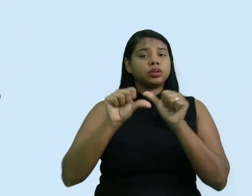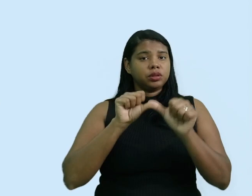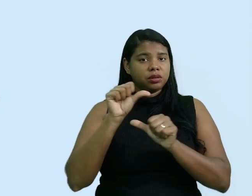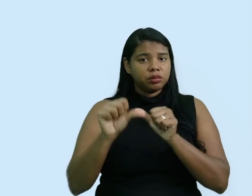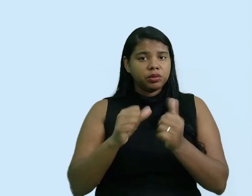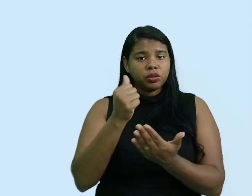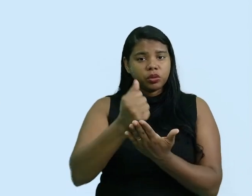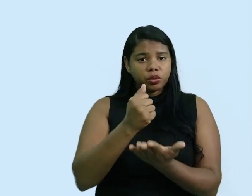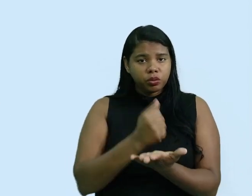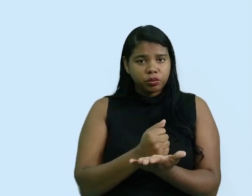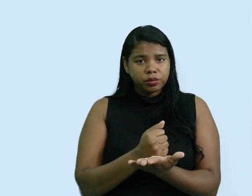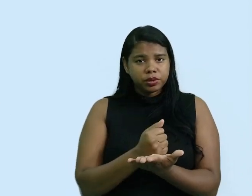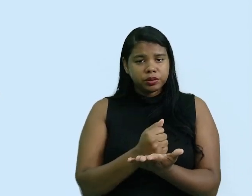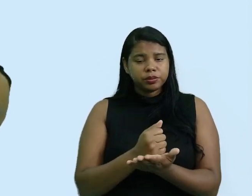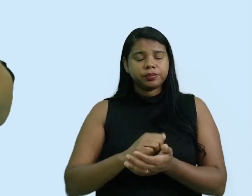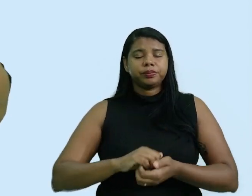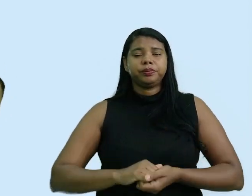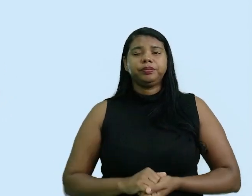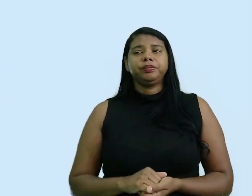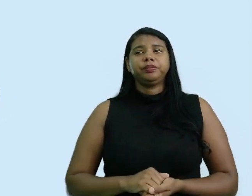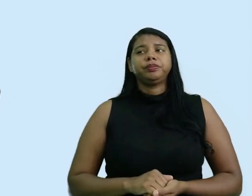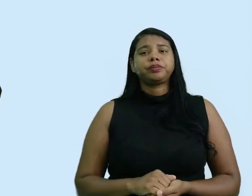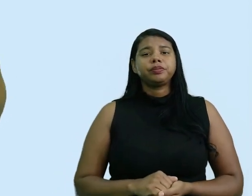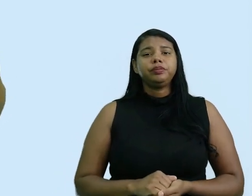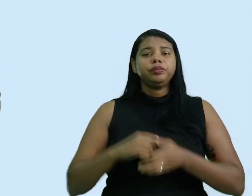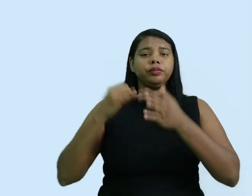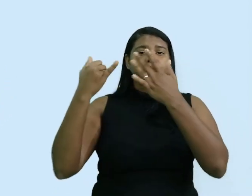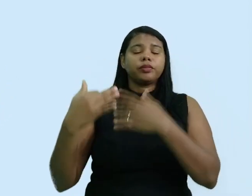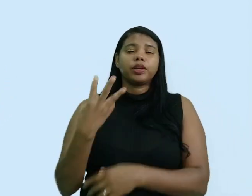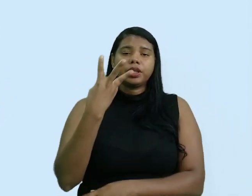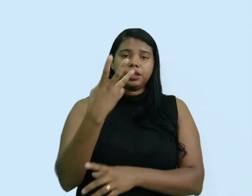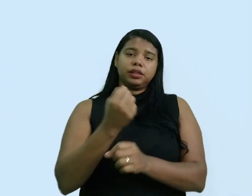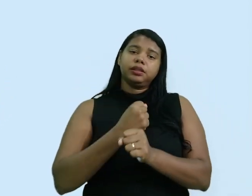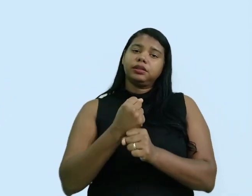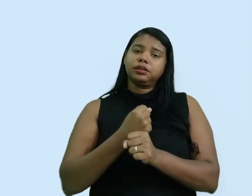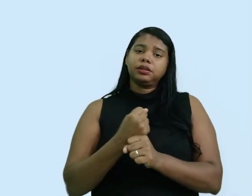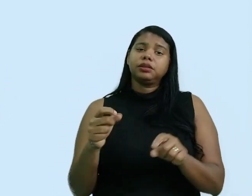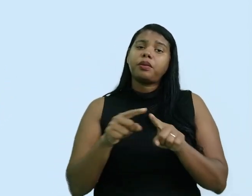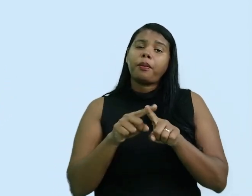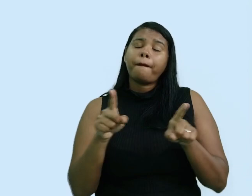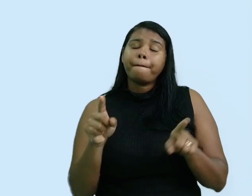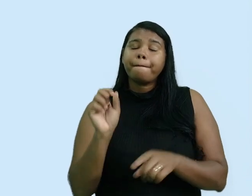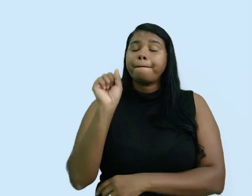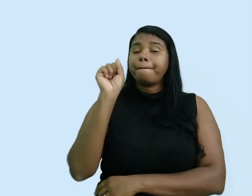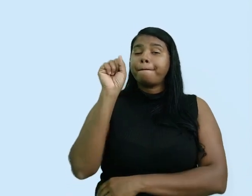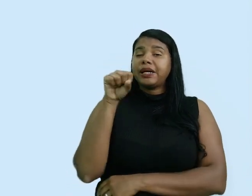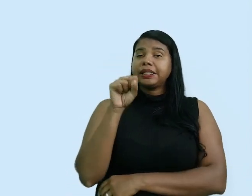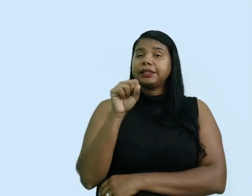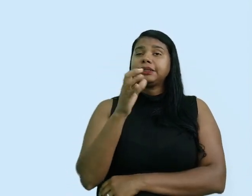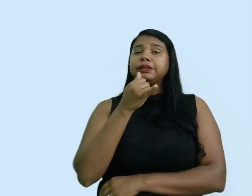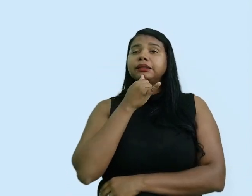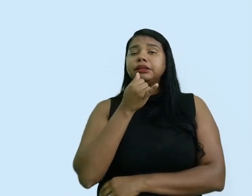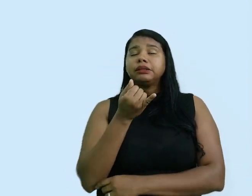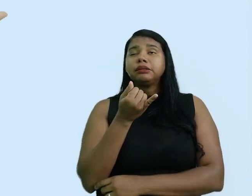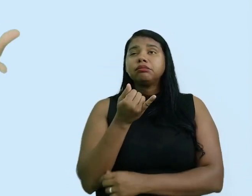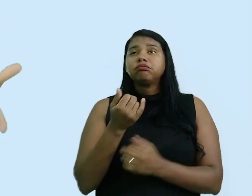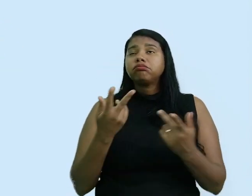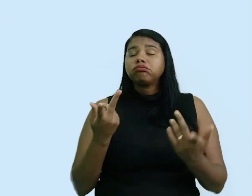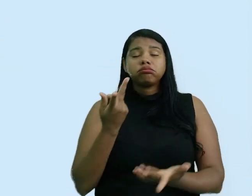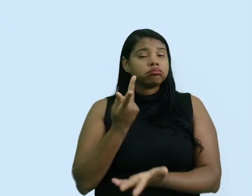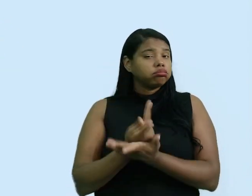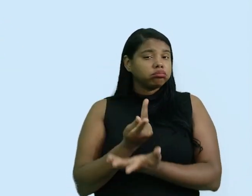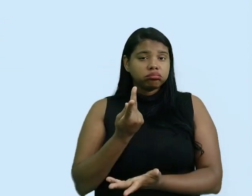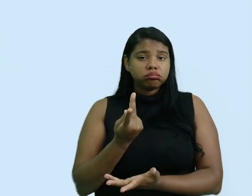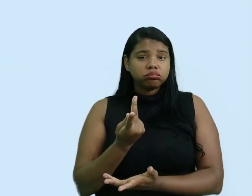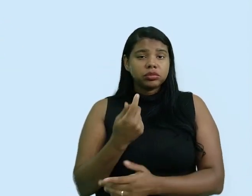meu documento, né? É dito que é feito a cada 3 anos. Mas se por uma fatalidade, tá, um